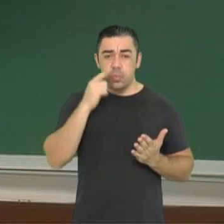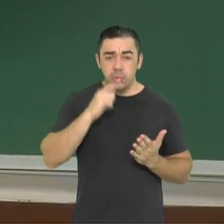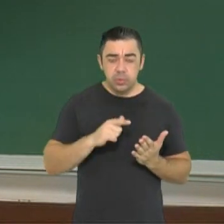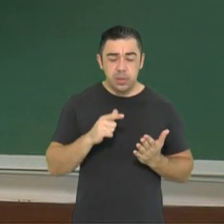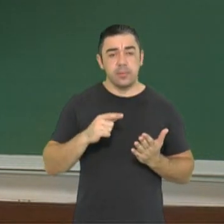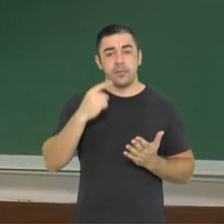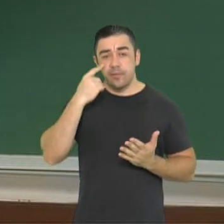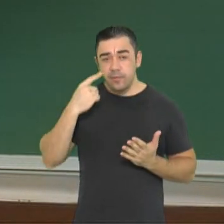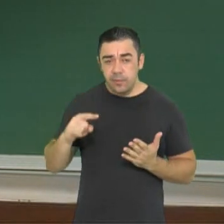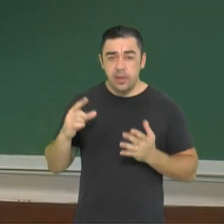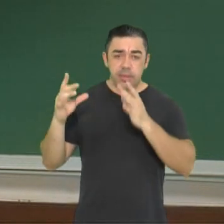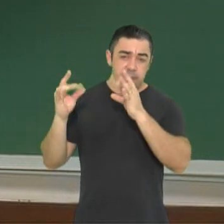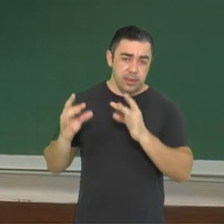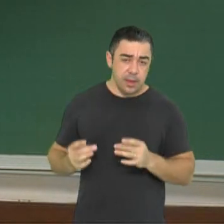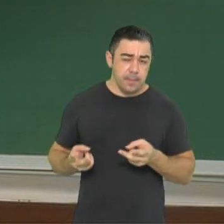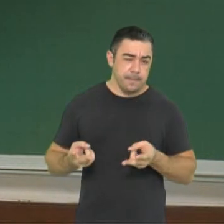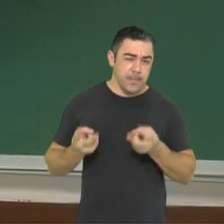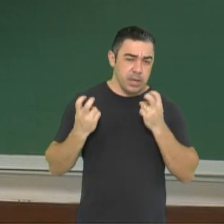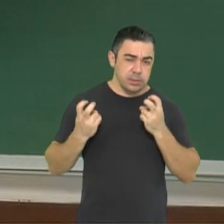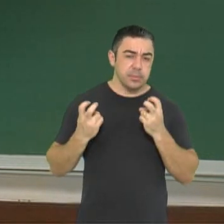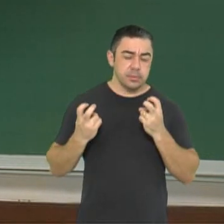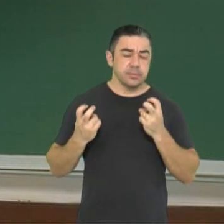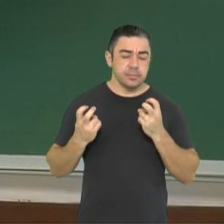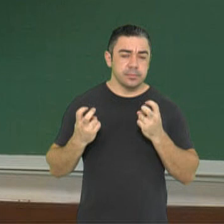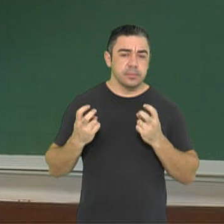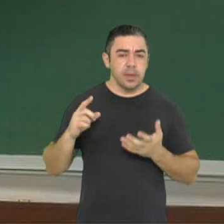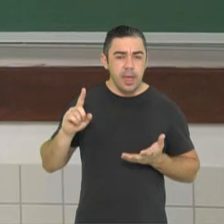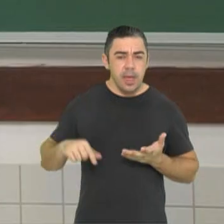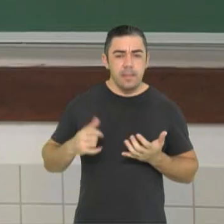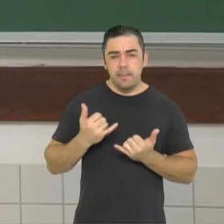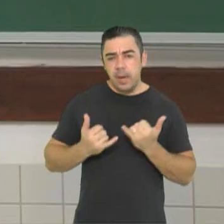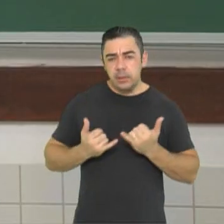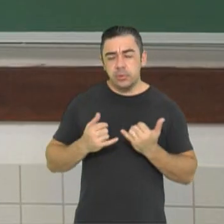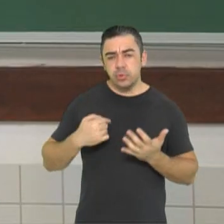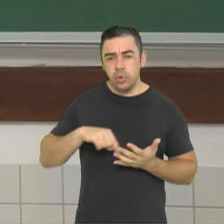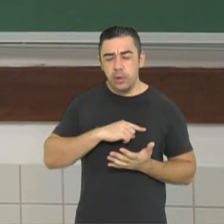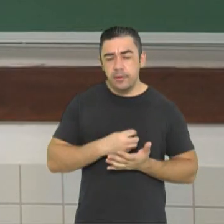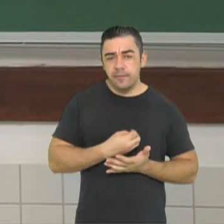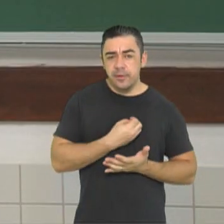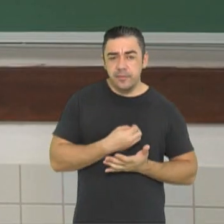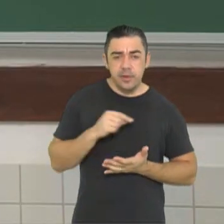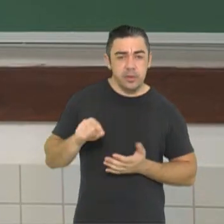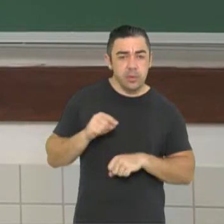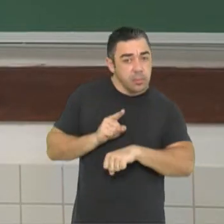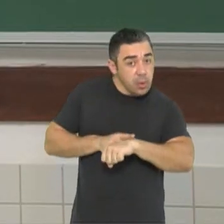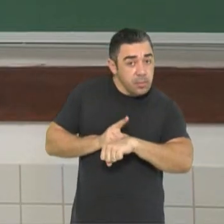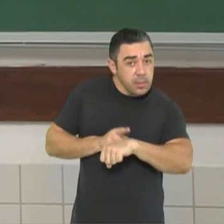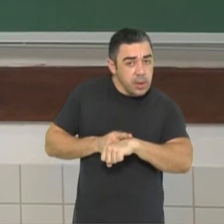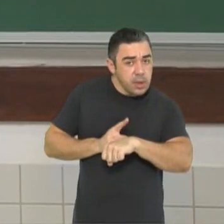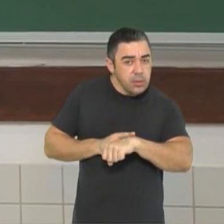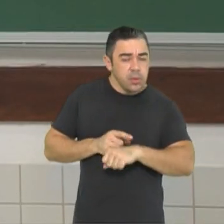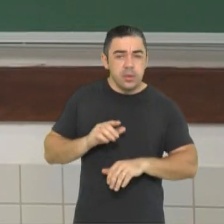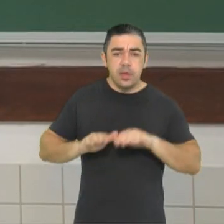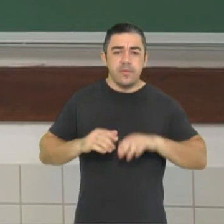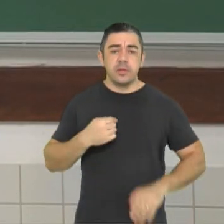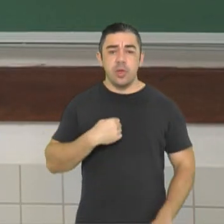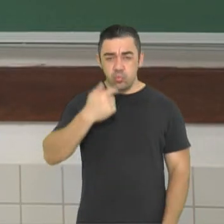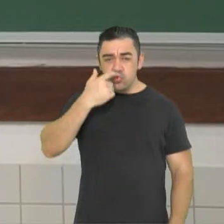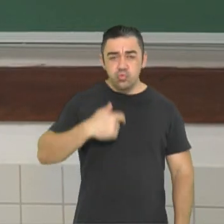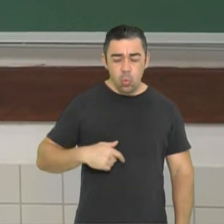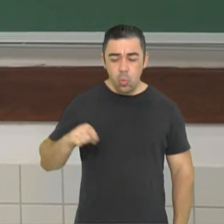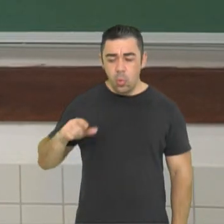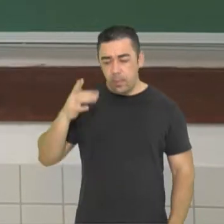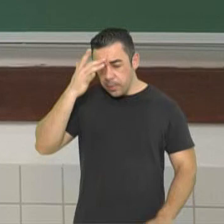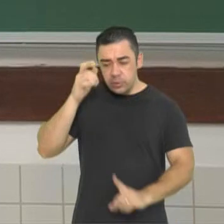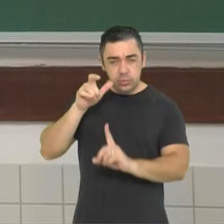consegue perceber, a gente faz como se nós estivéssemos vivendo aquele momento. É como se eu fosse aquele personagem